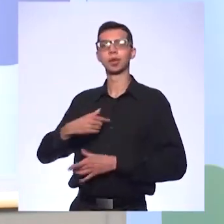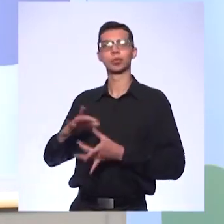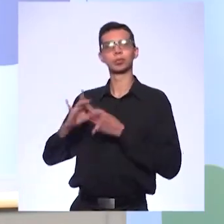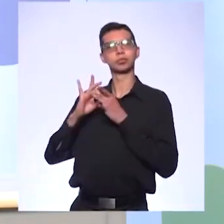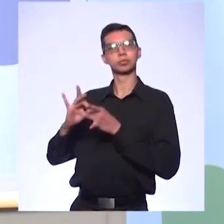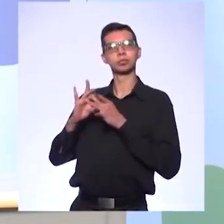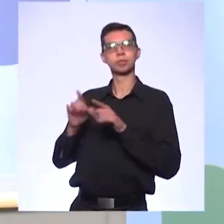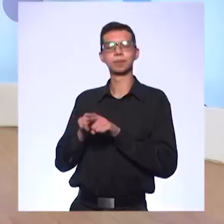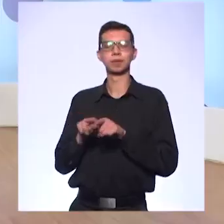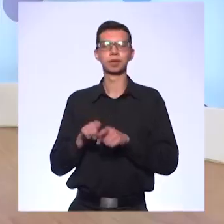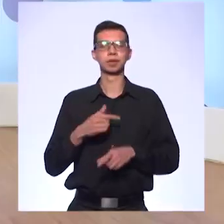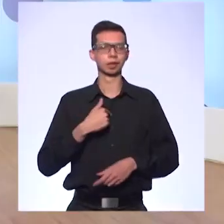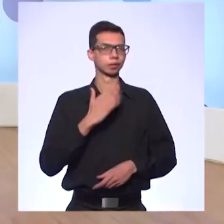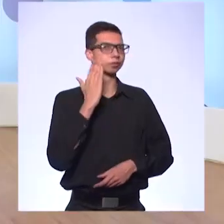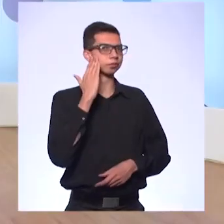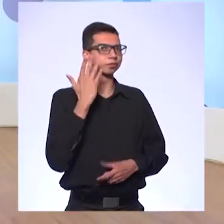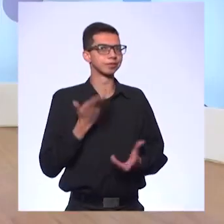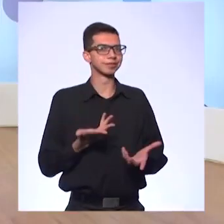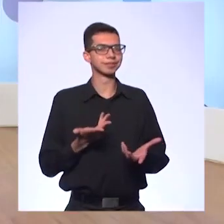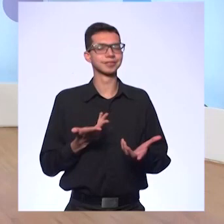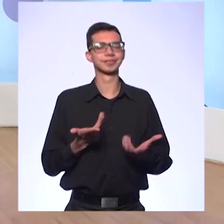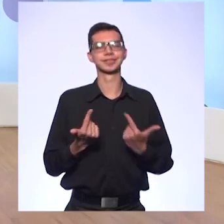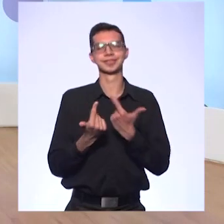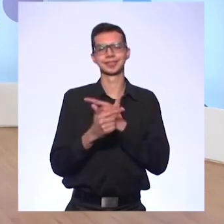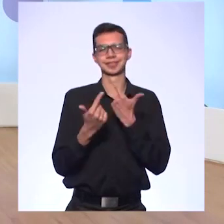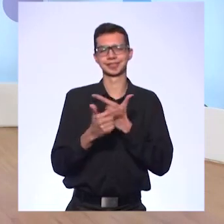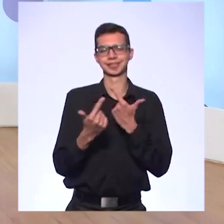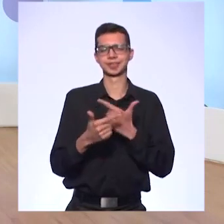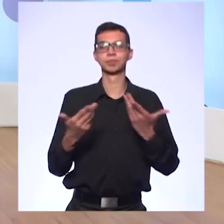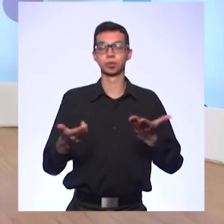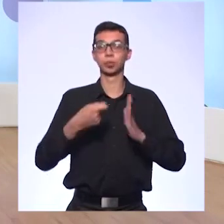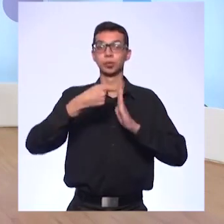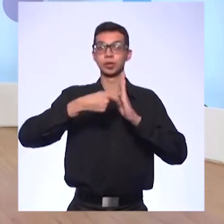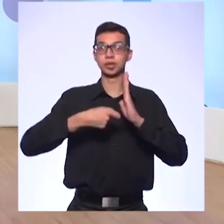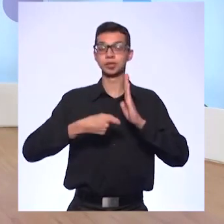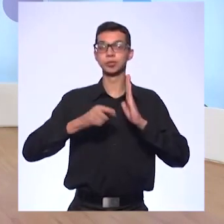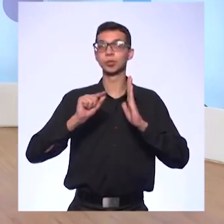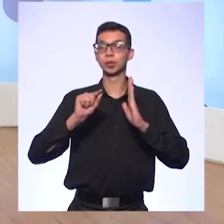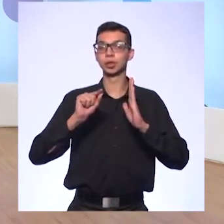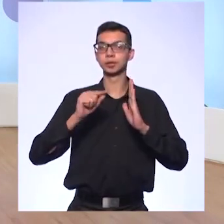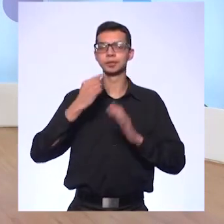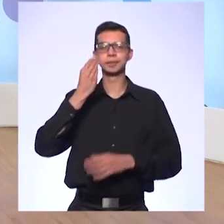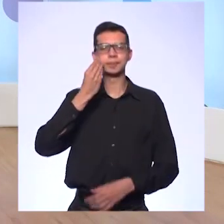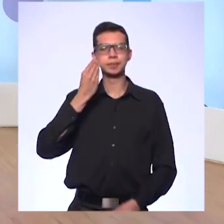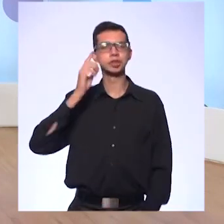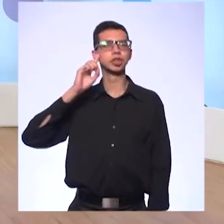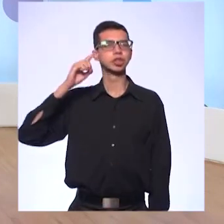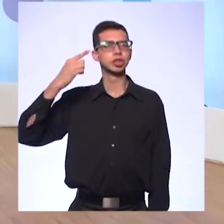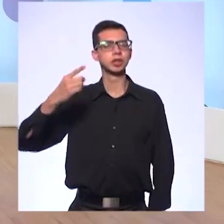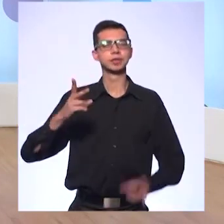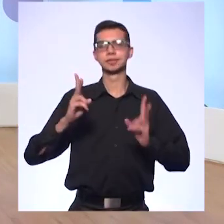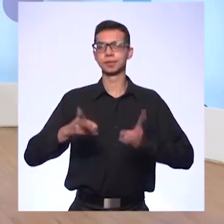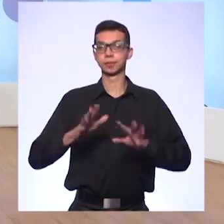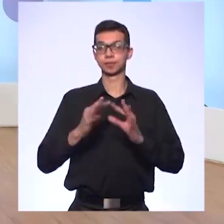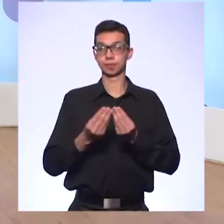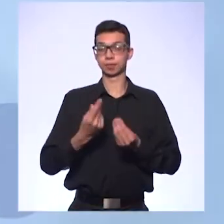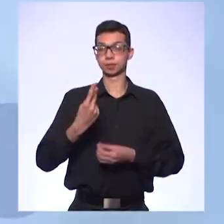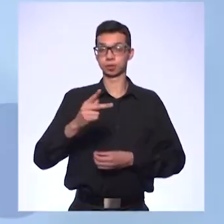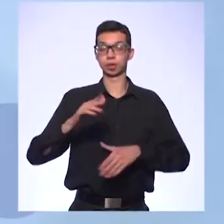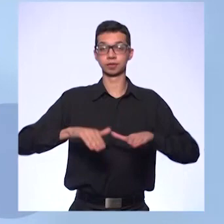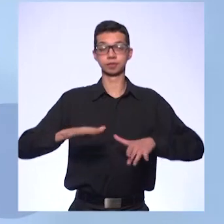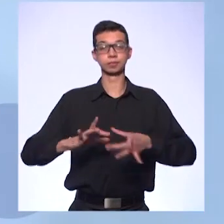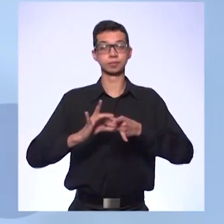that. Eu sei. Então, a gente faz, segundo o que ele diz no texto, a gente faz experiências o dia todo com às vezes com a sua família, com seus